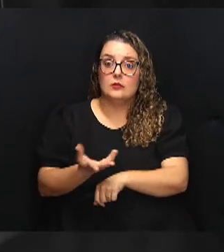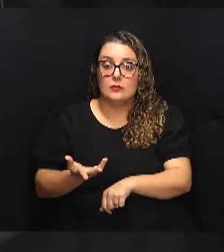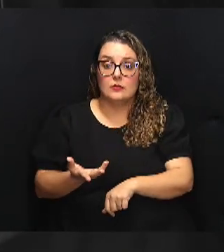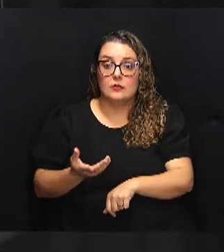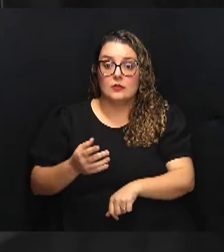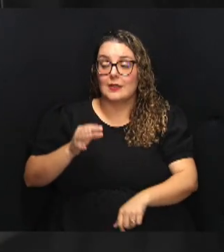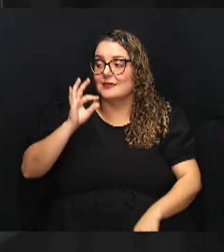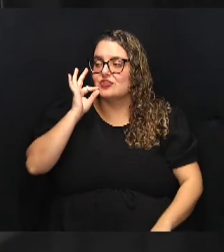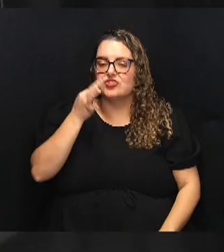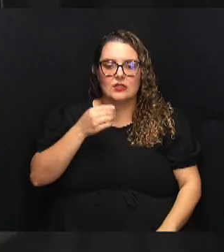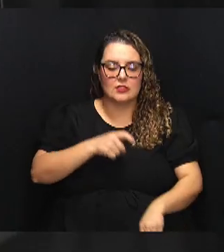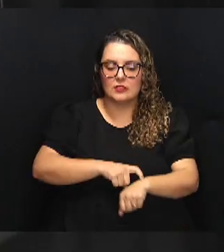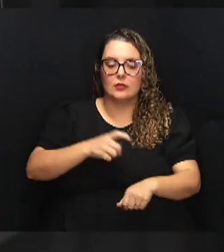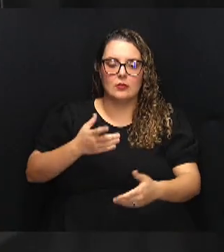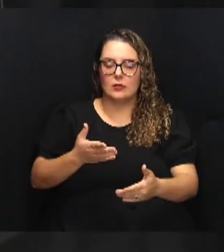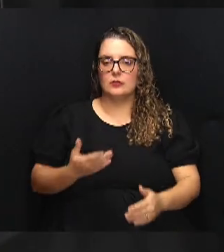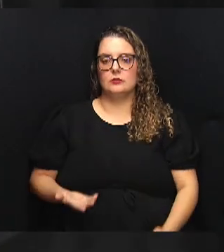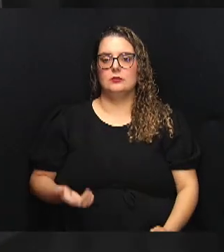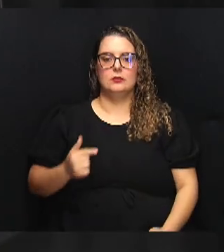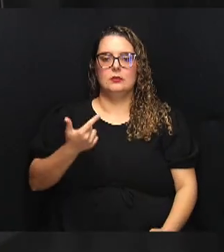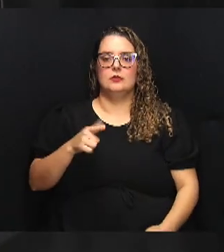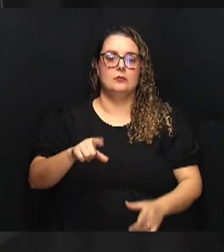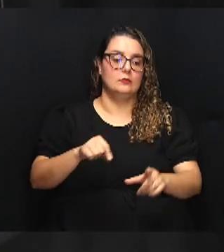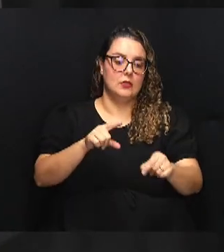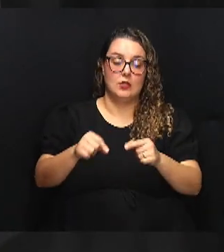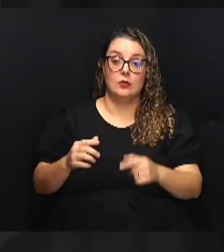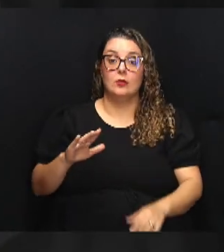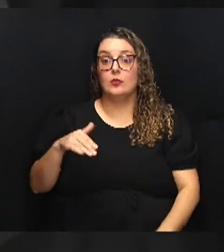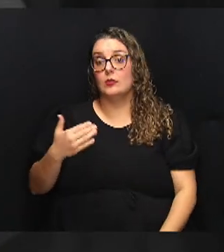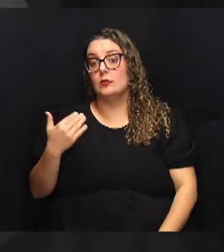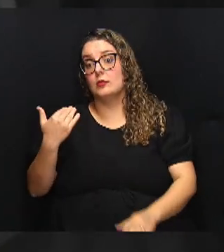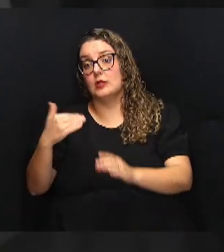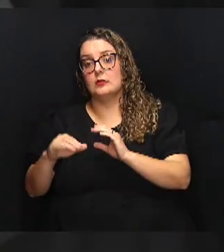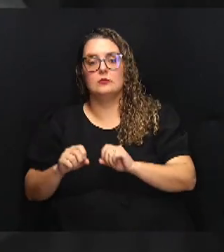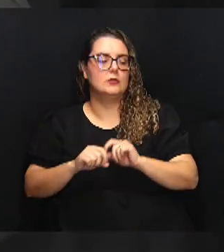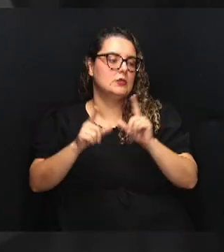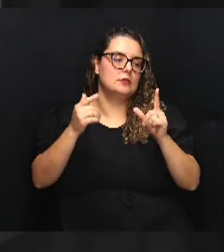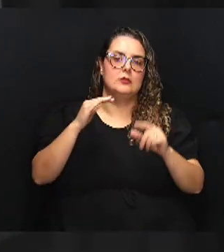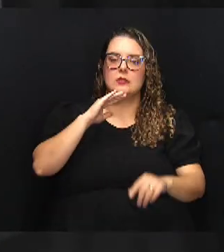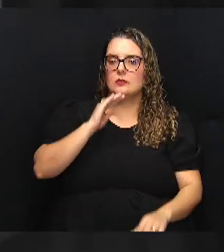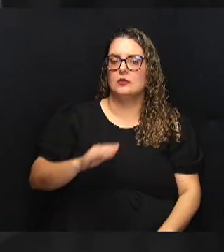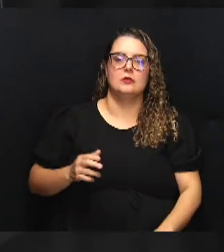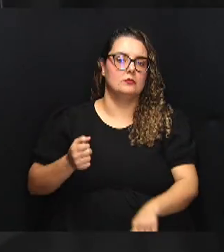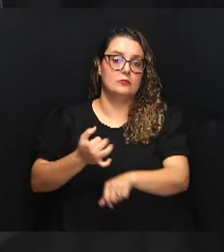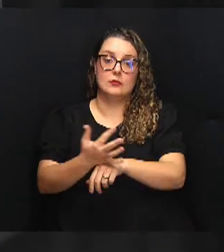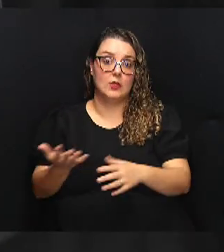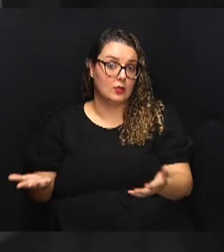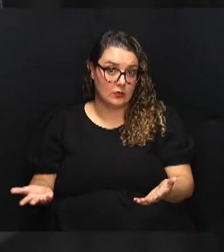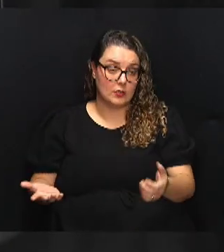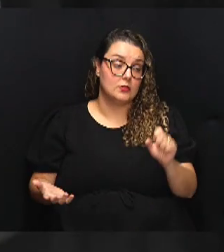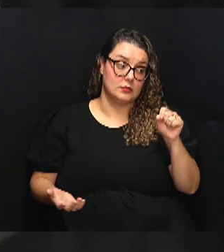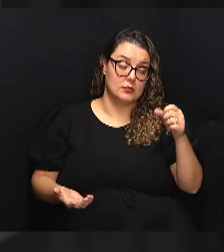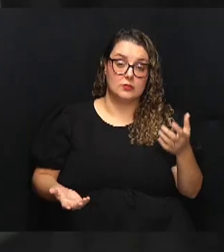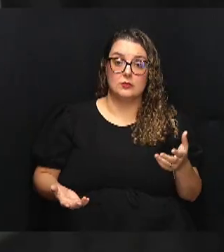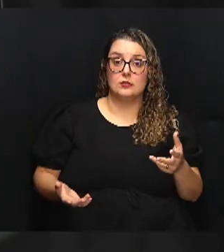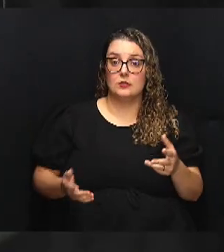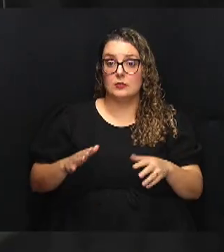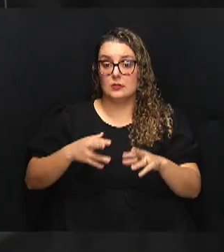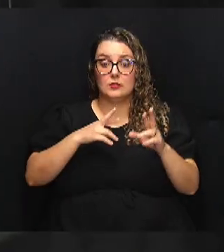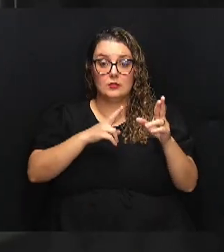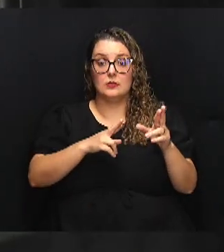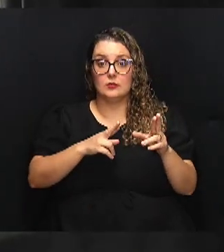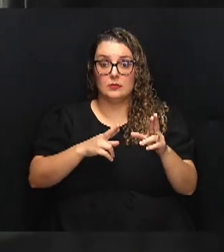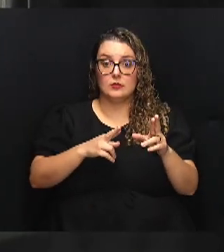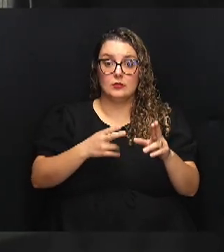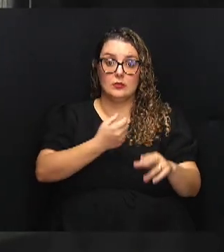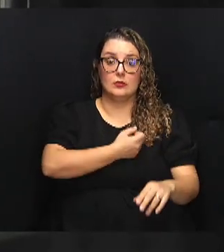instantâneo, né? E você não tem uma seleção de quando você manda de manhã, você manda à tarde, você manda de madrugada, e às vezes você dorme com um X